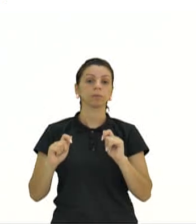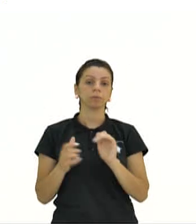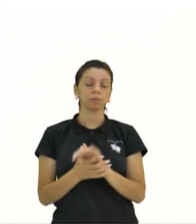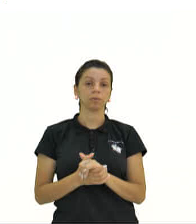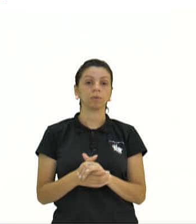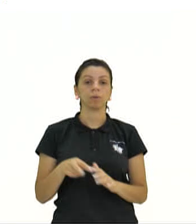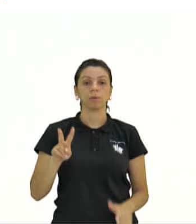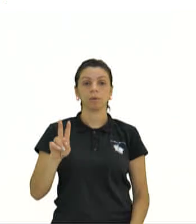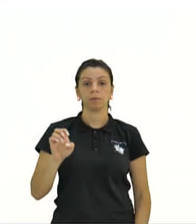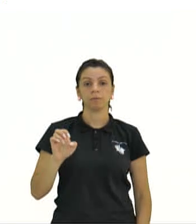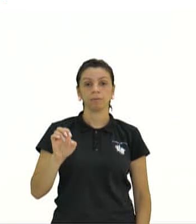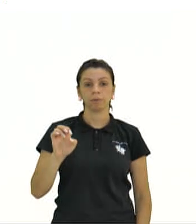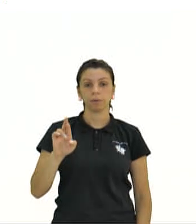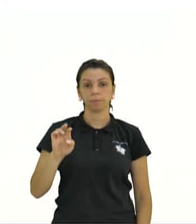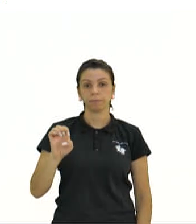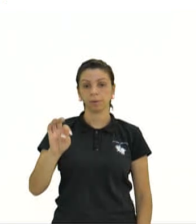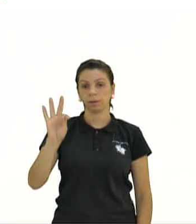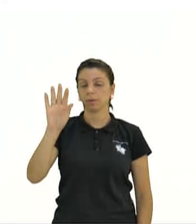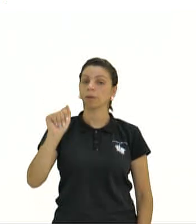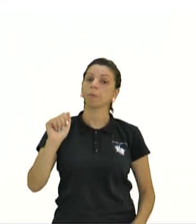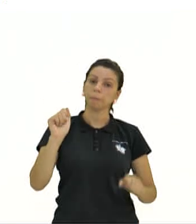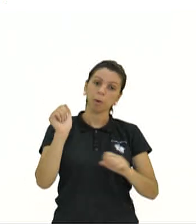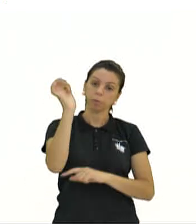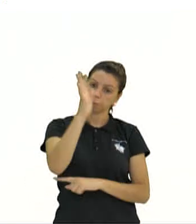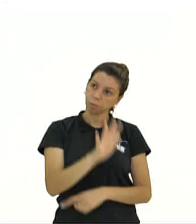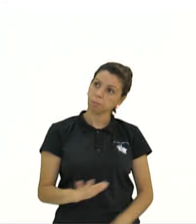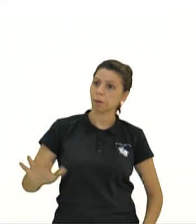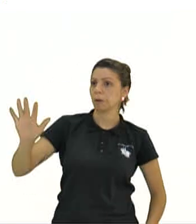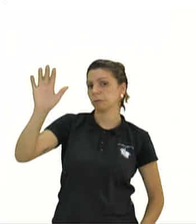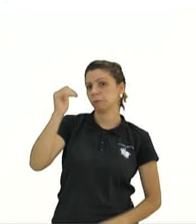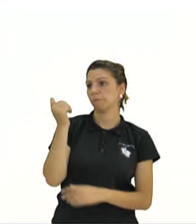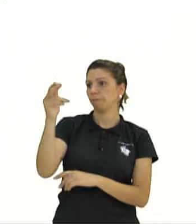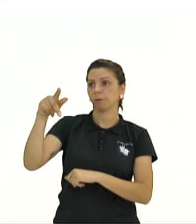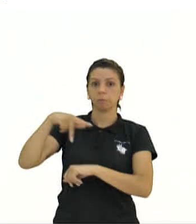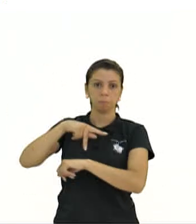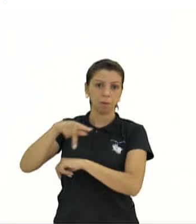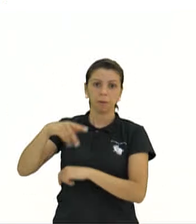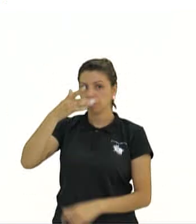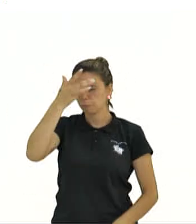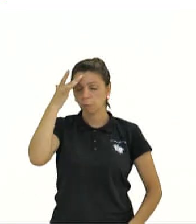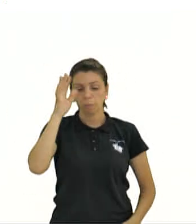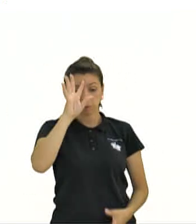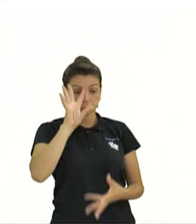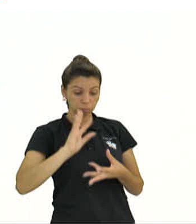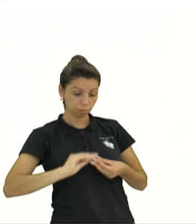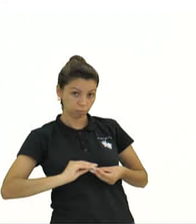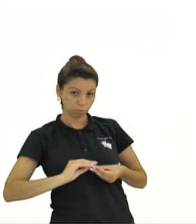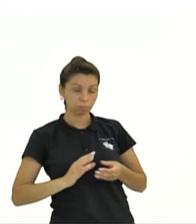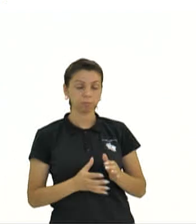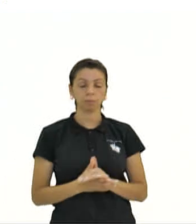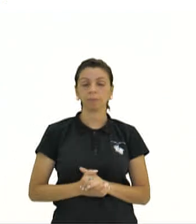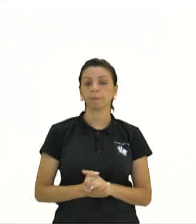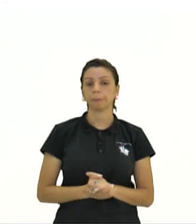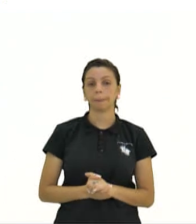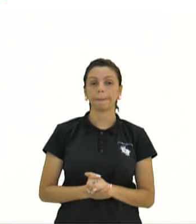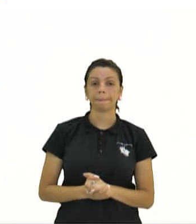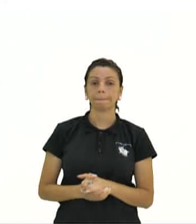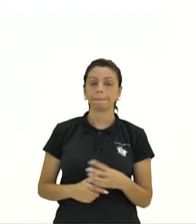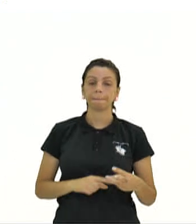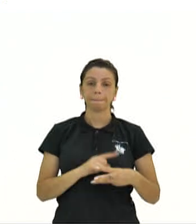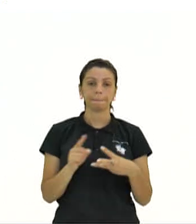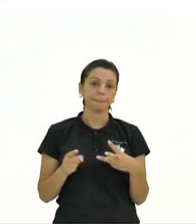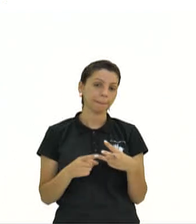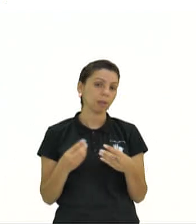meu verbete, ele pode circular no Brasil inteiro, fora do país, e as pessoas têm que compreender. Número 3, como é que vai